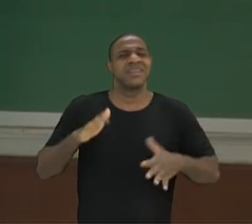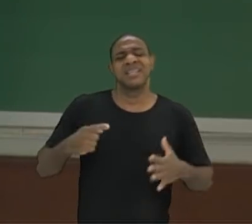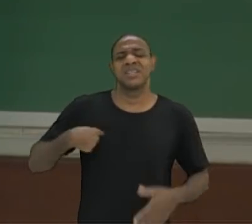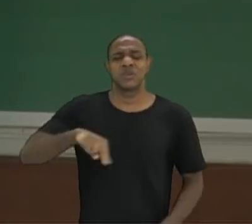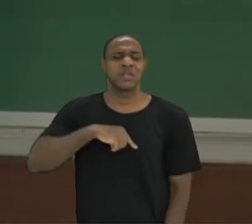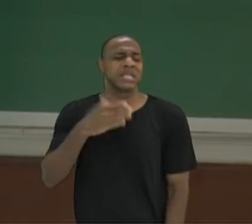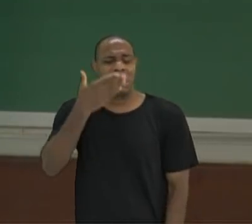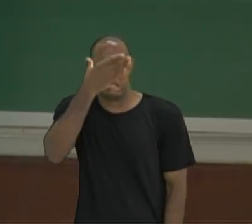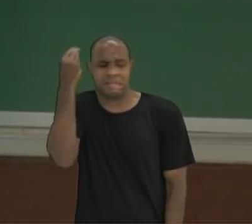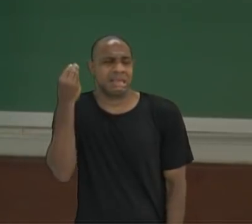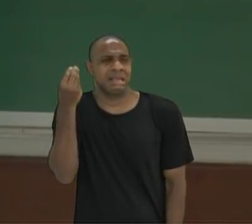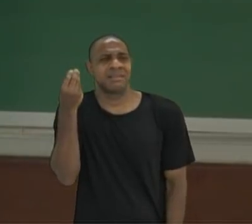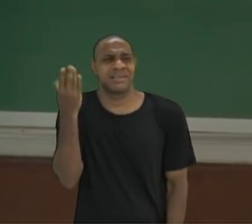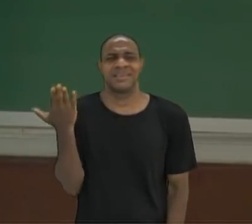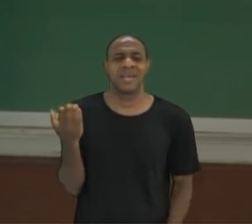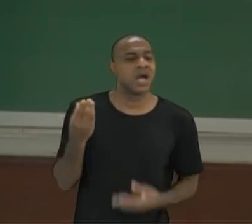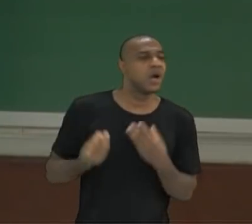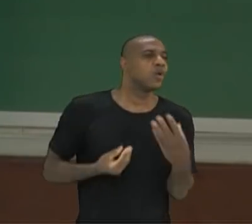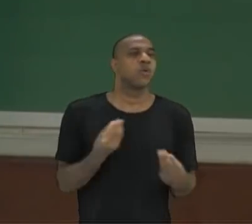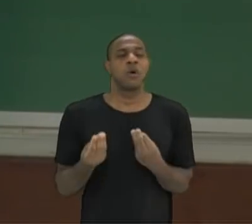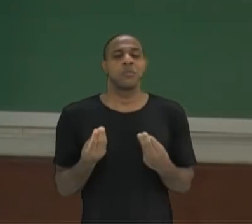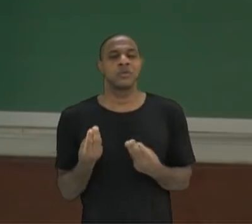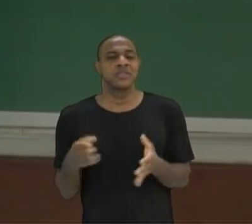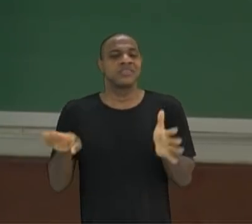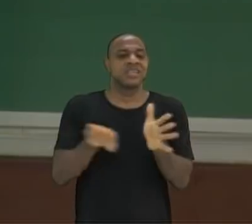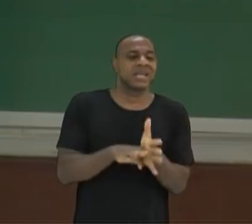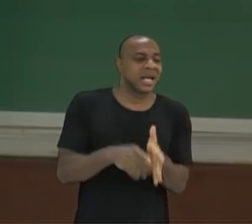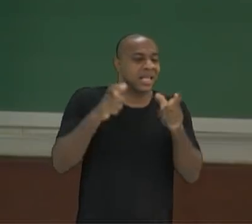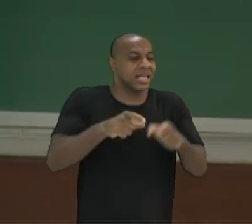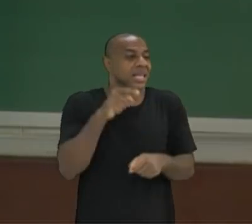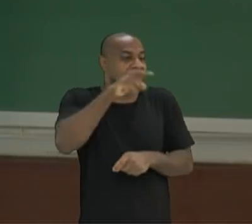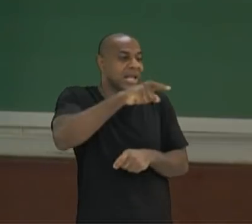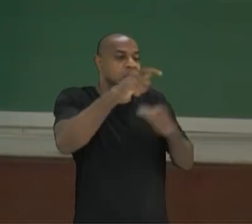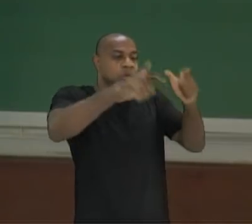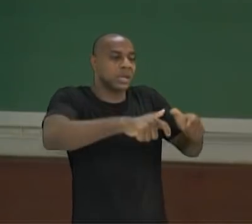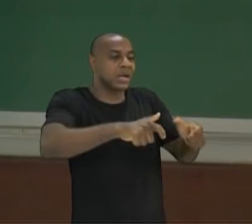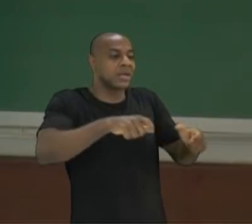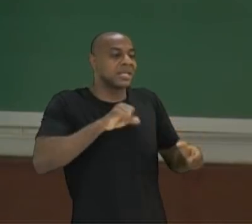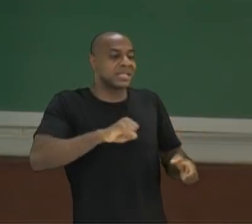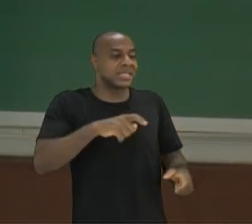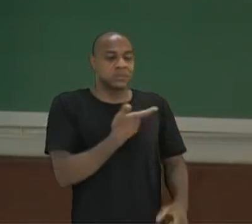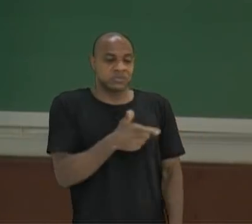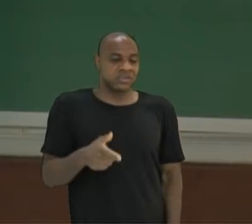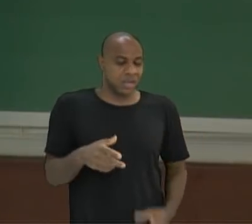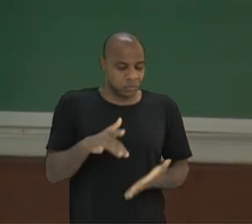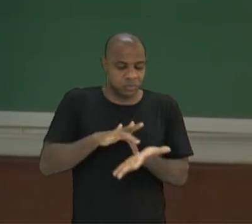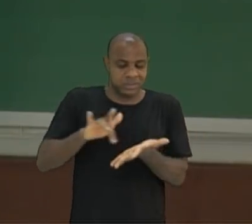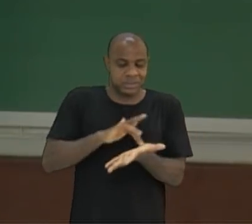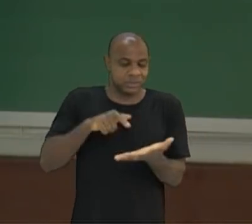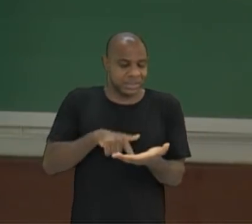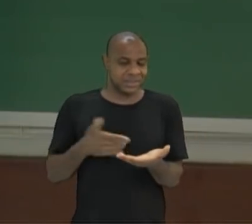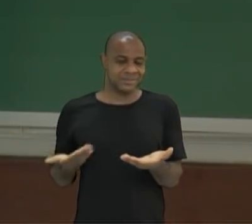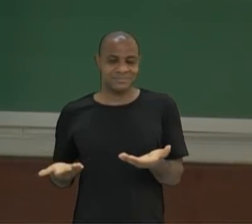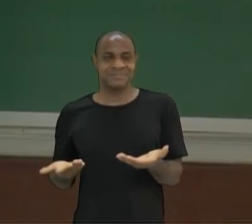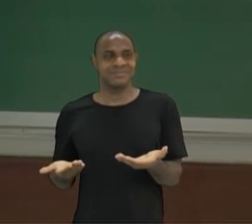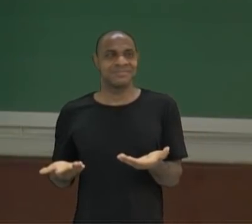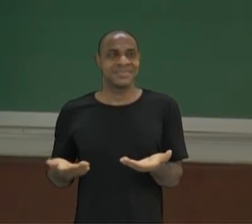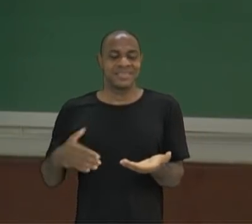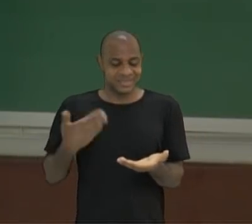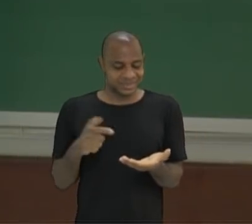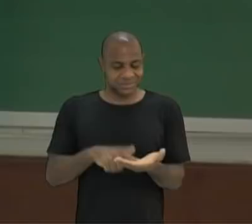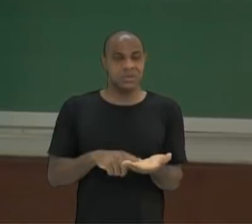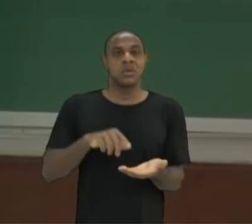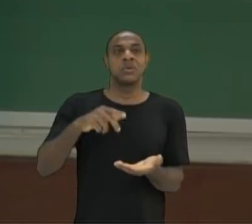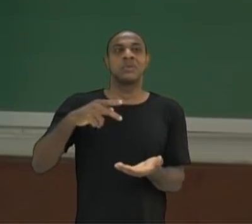esquece de realmente como eu posso chegar naquele lugar se eu não tiver com o celular na mão. Então o sensoriamento remoto está